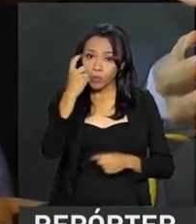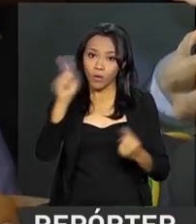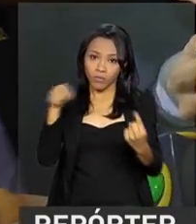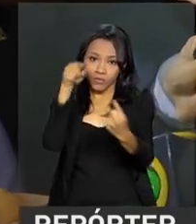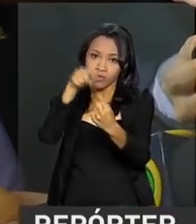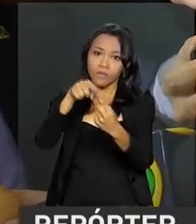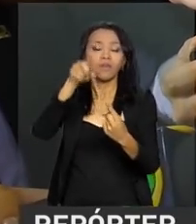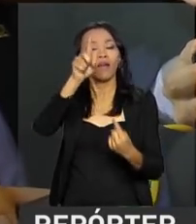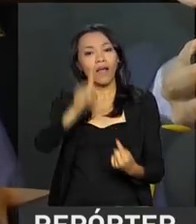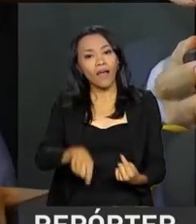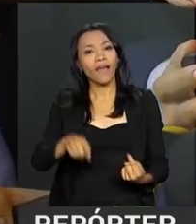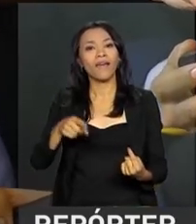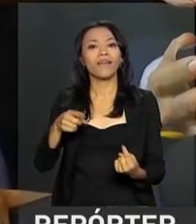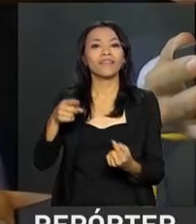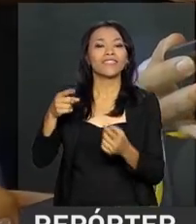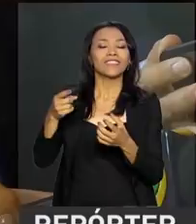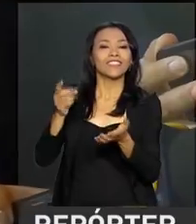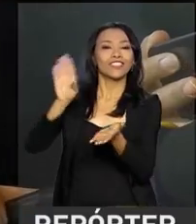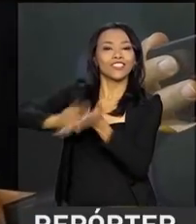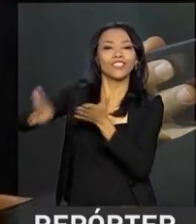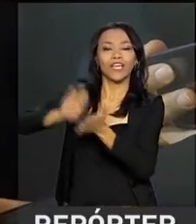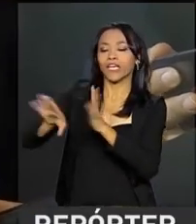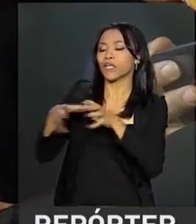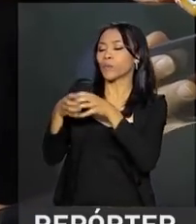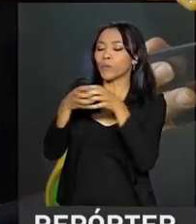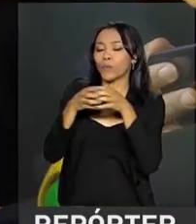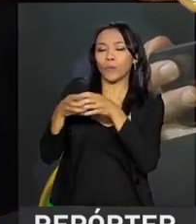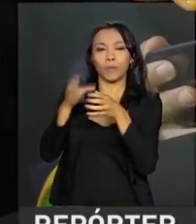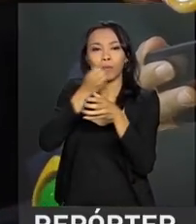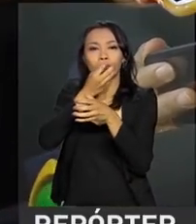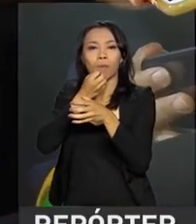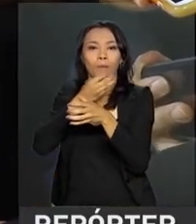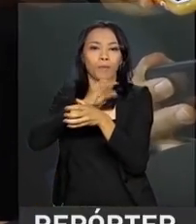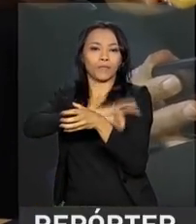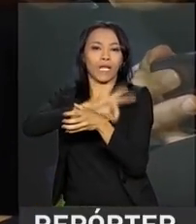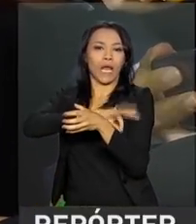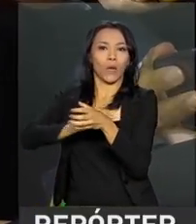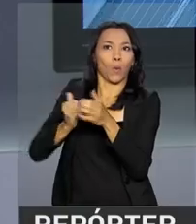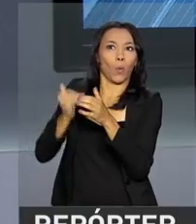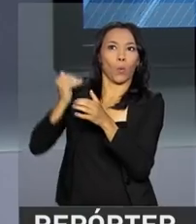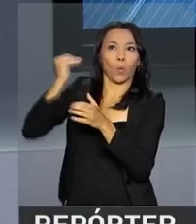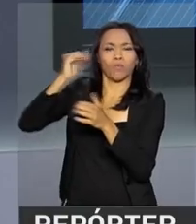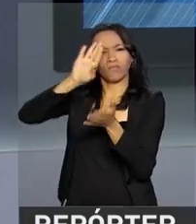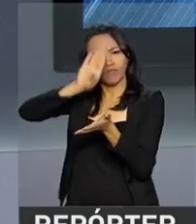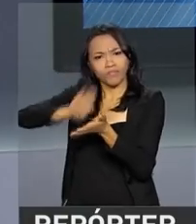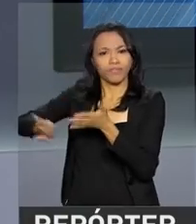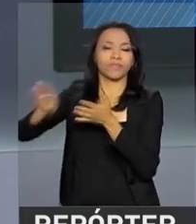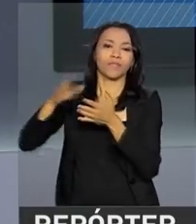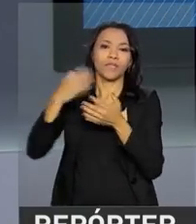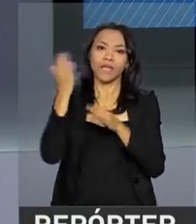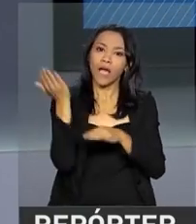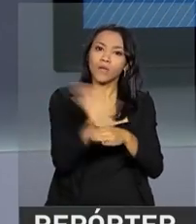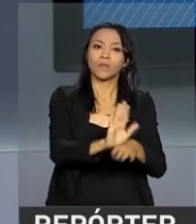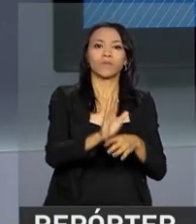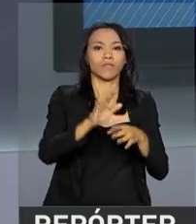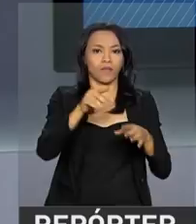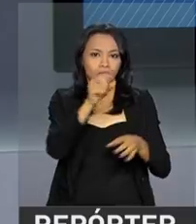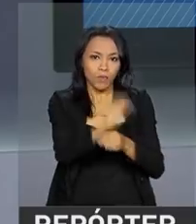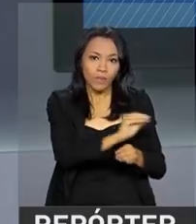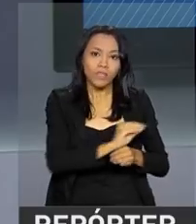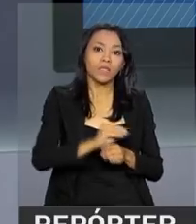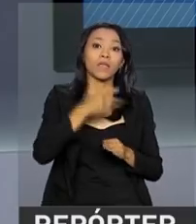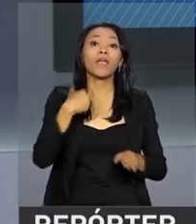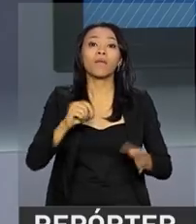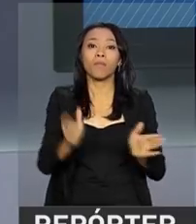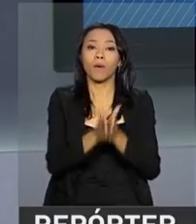é combater os privilégios e preservar os mais pobres mais vulneráveis e na agenda de hoje michel